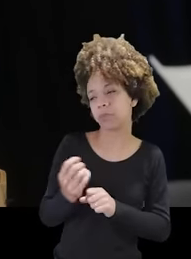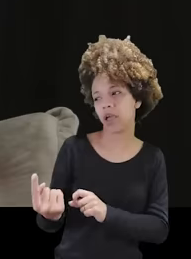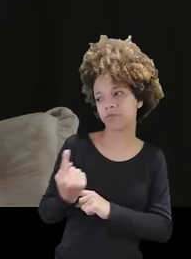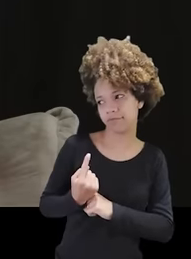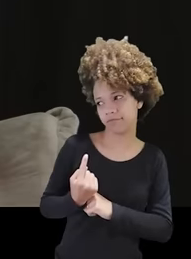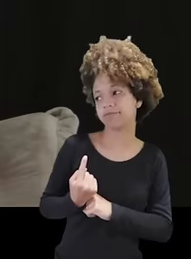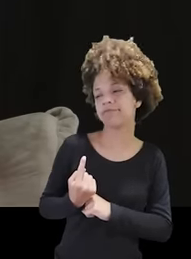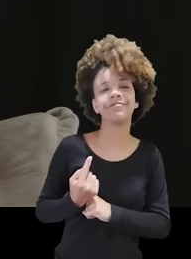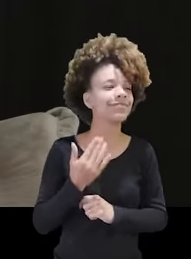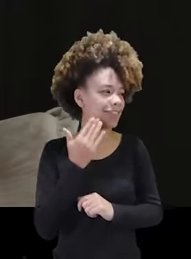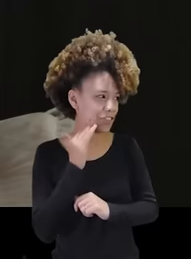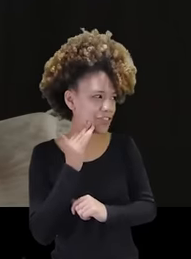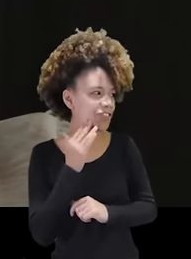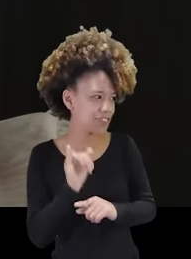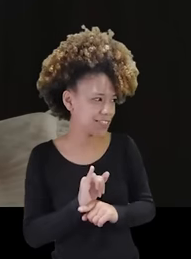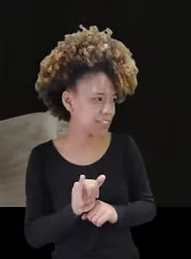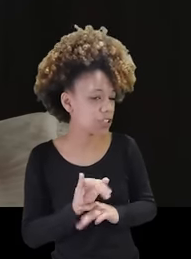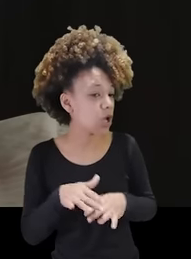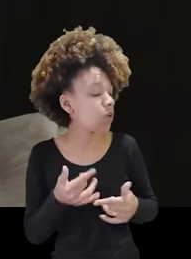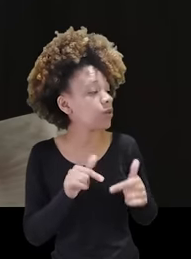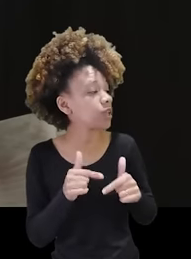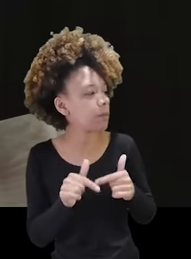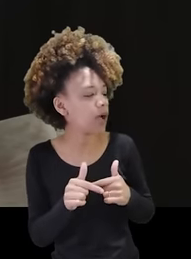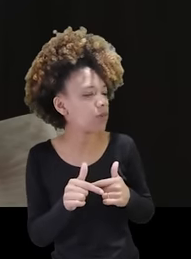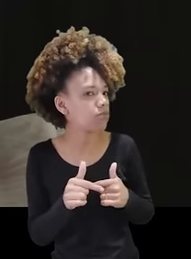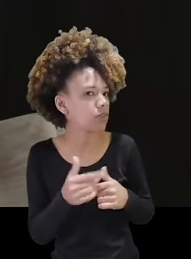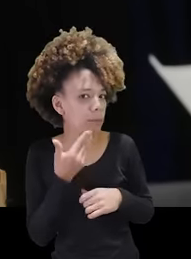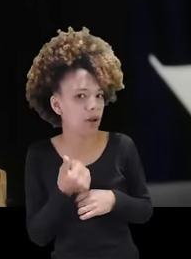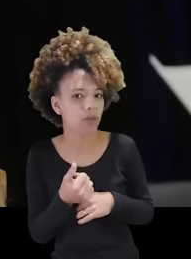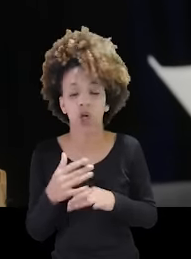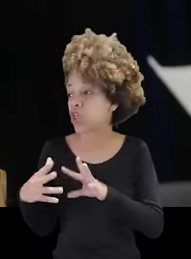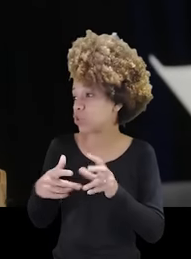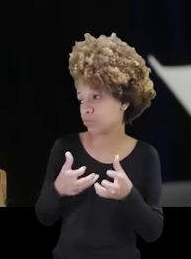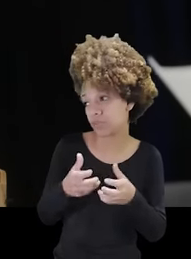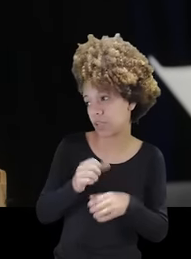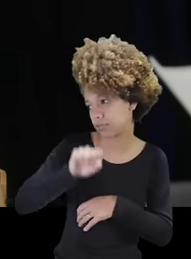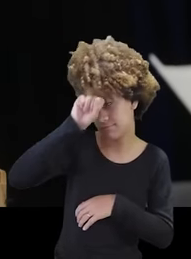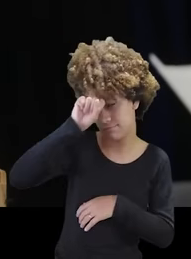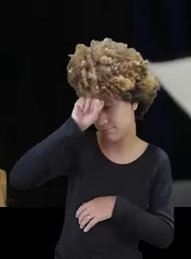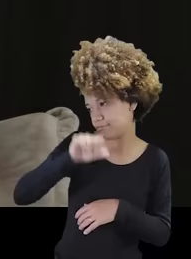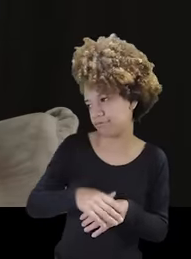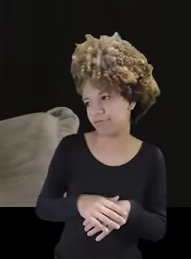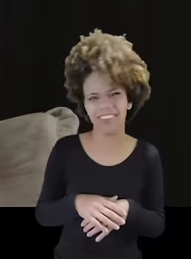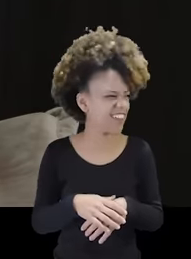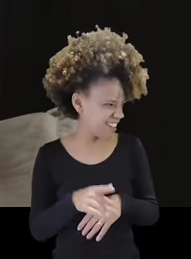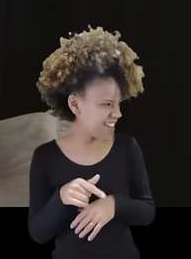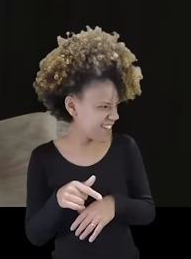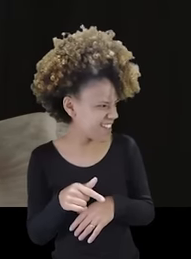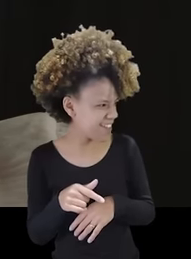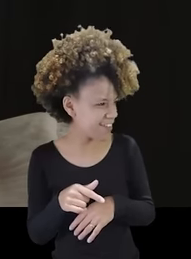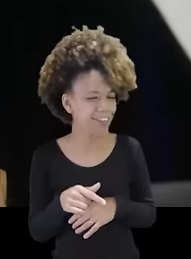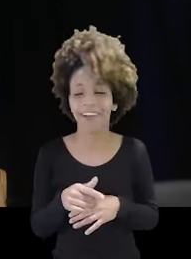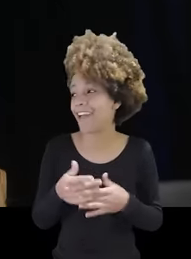os outros virgem Qual que é o emprego que você se sente assim que é o mais todo mundo quer trabalhar na Samsung né é uma coisa